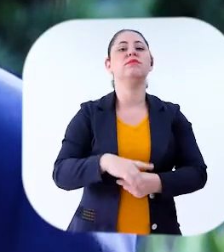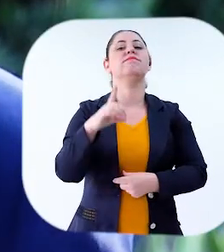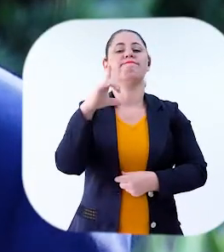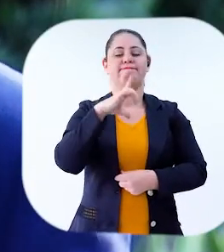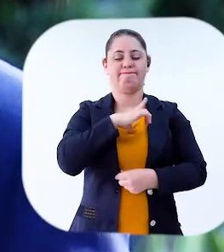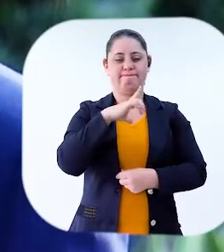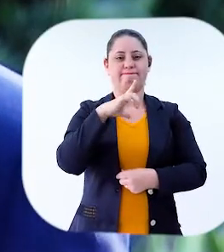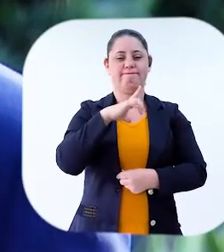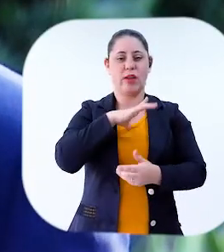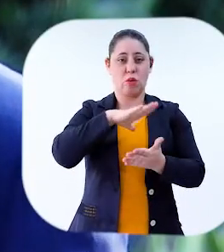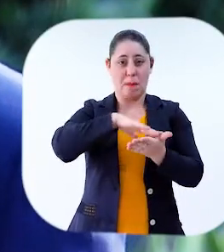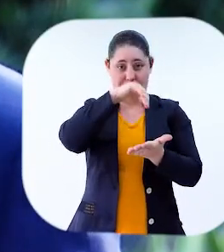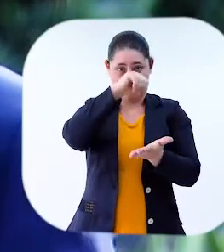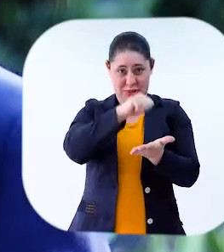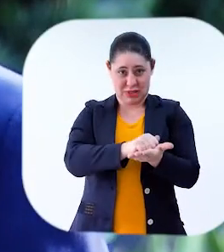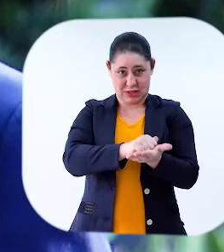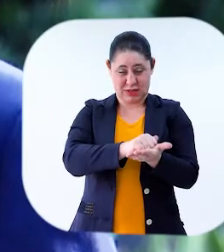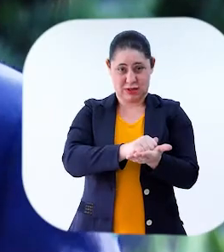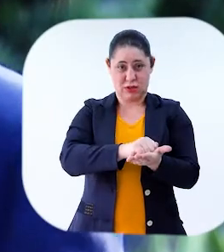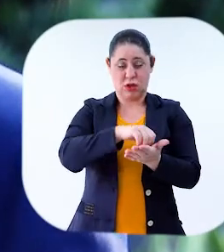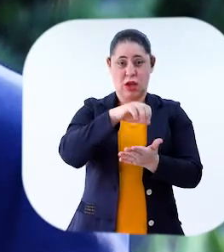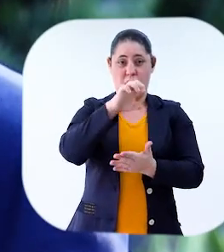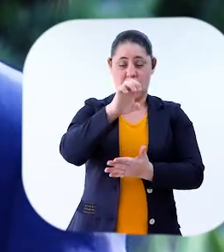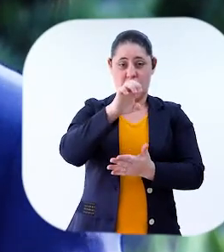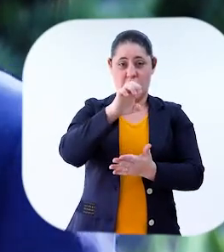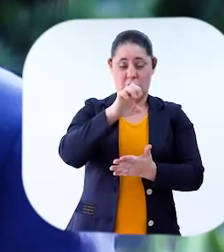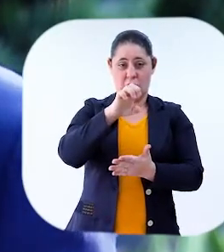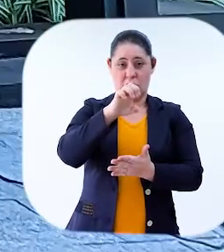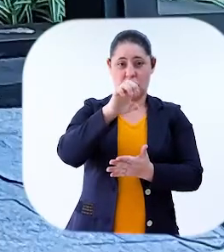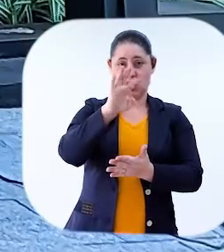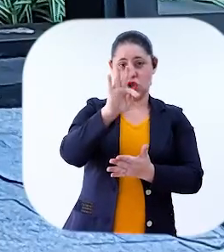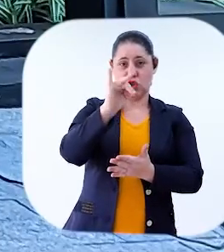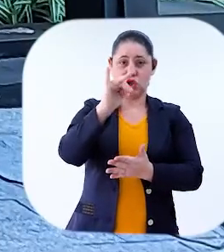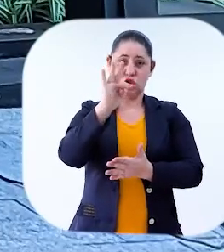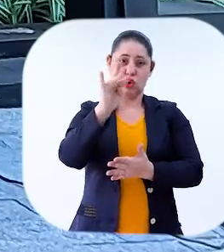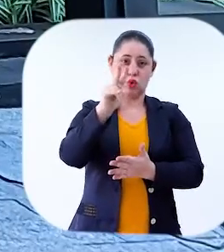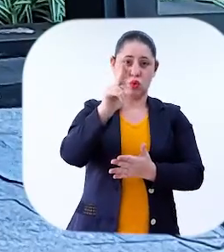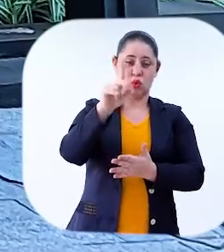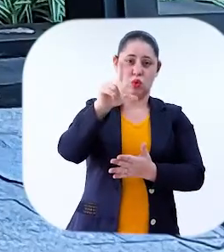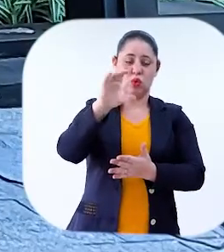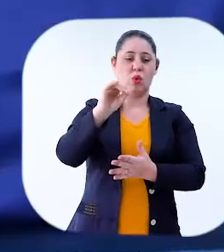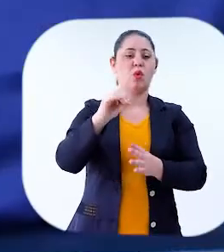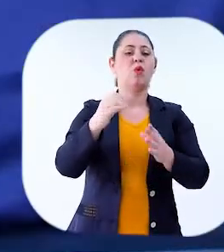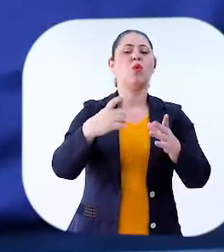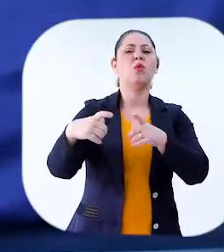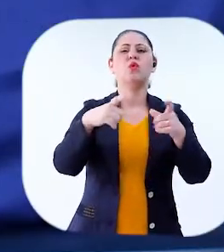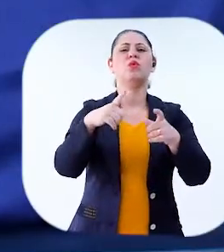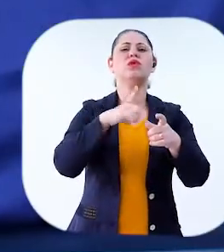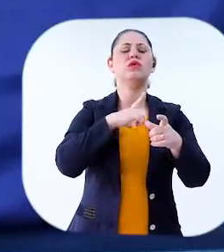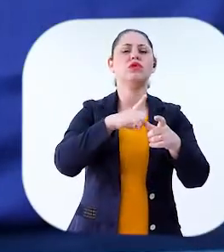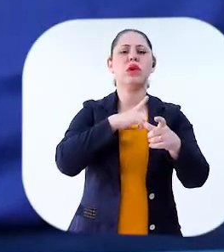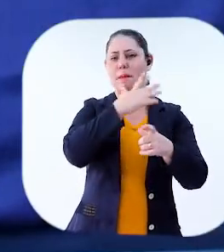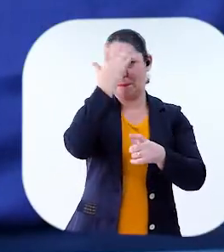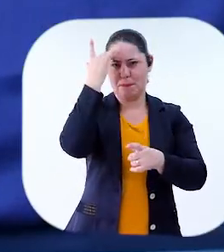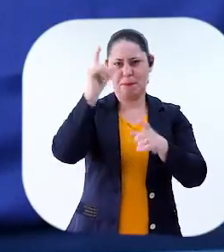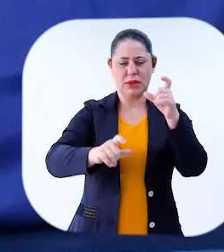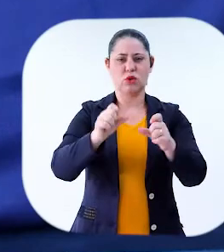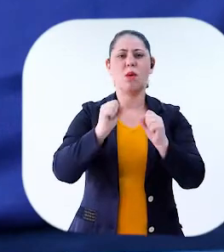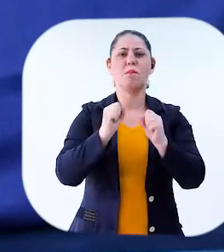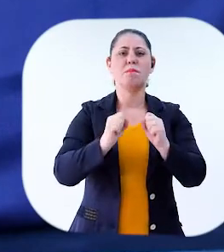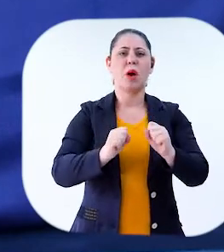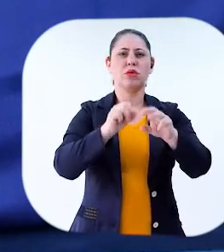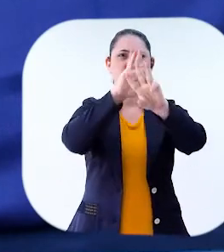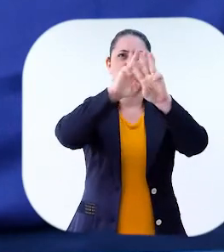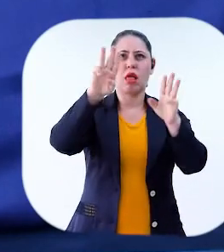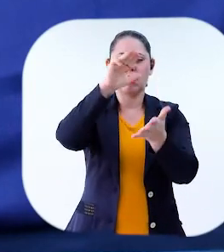isso vai ser disponibilizado, inclusive, um aplicativo, que é o chamado e-título. E-título. E-título. Fala pra gente ali na câmera onde que